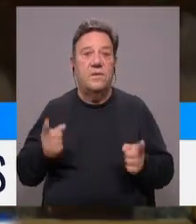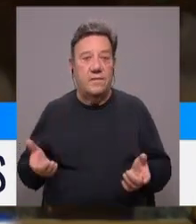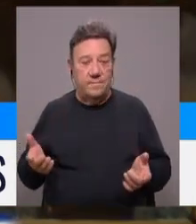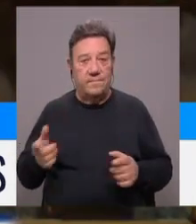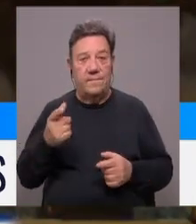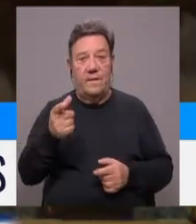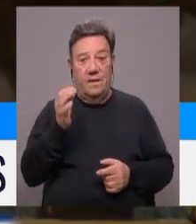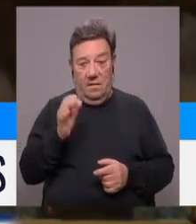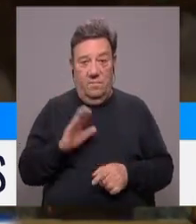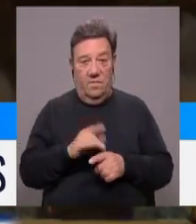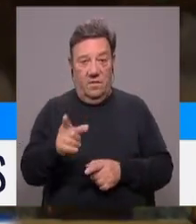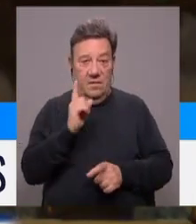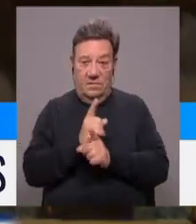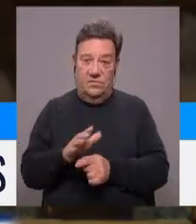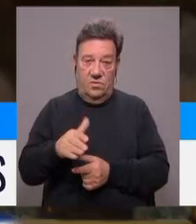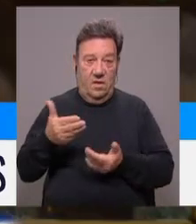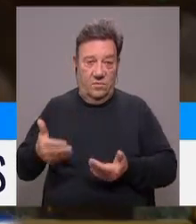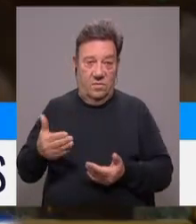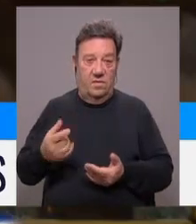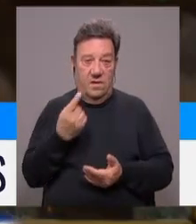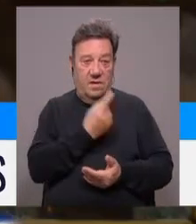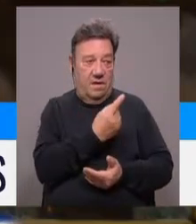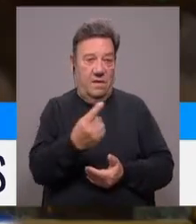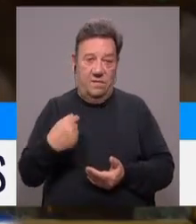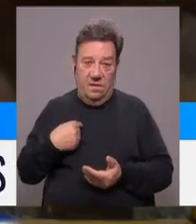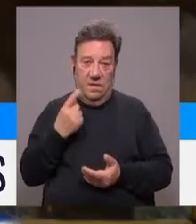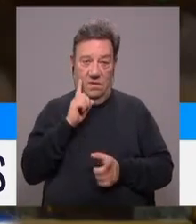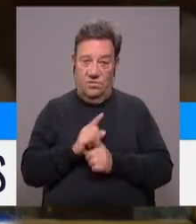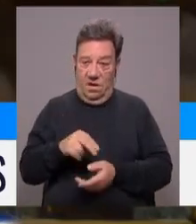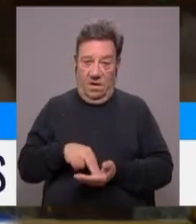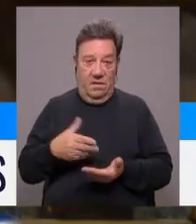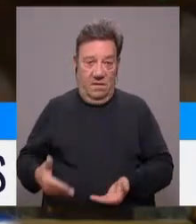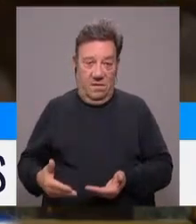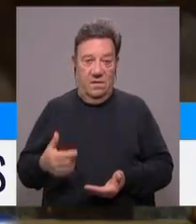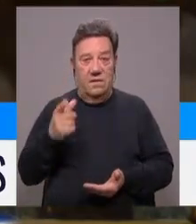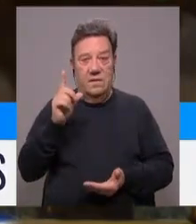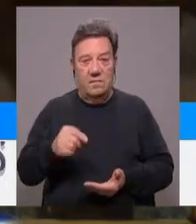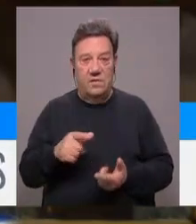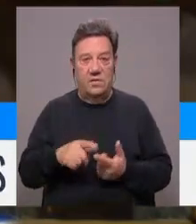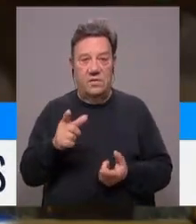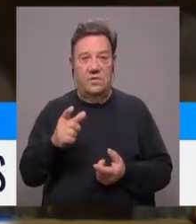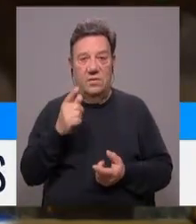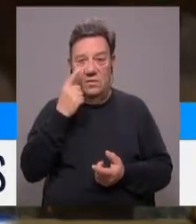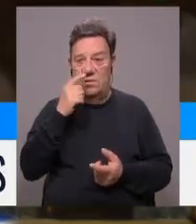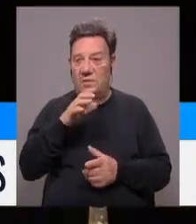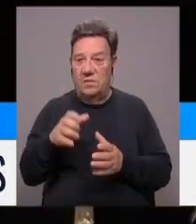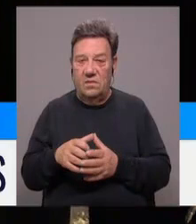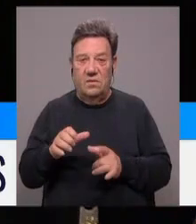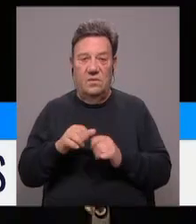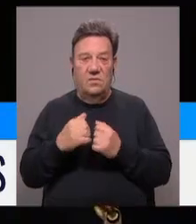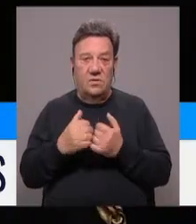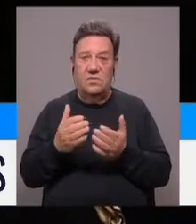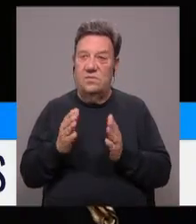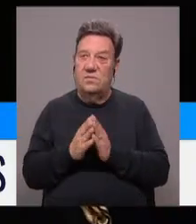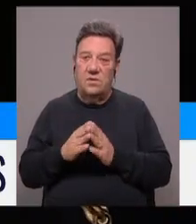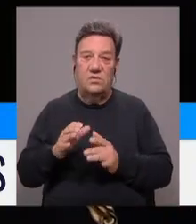E precisamente com a situação atual de cada um de nós que está aqui, mas também conjunta, eclesial, social, o que é que isto